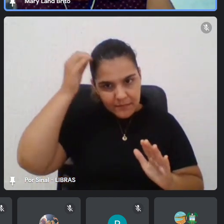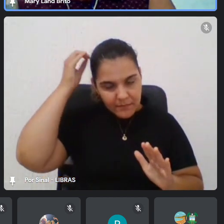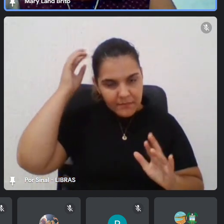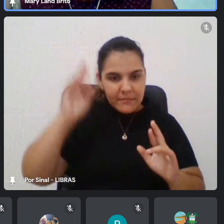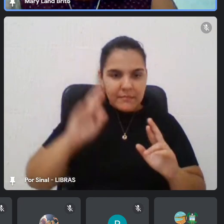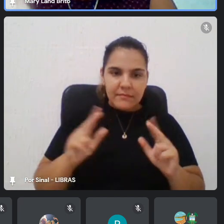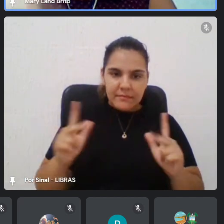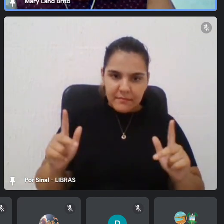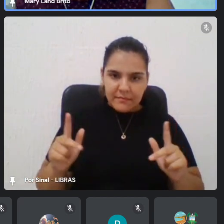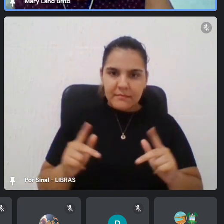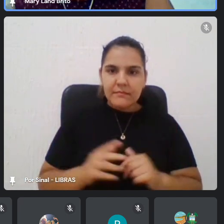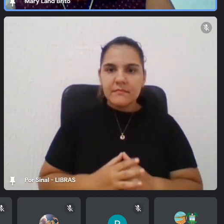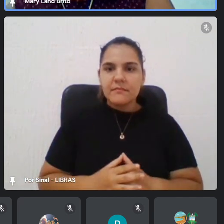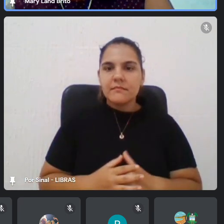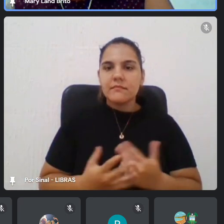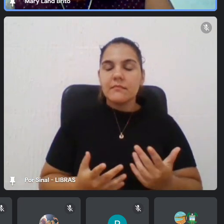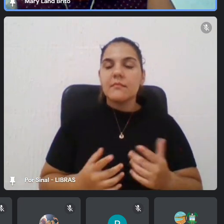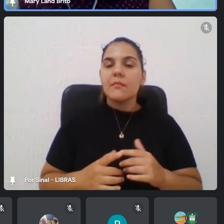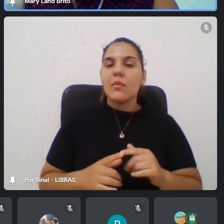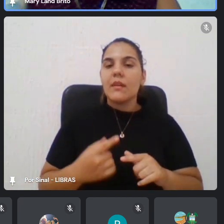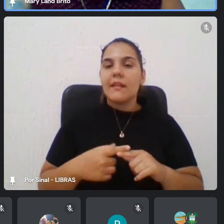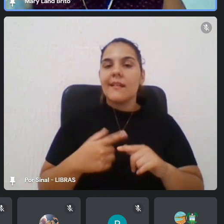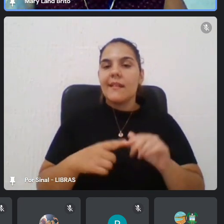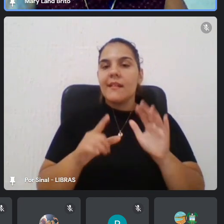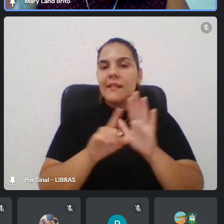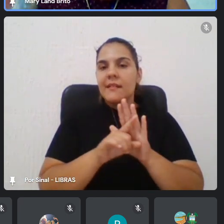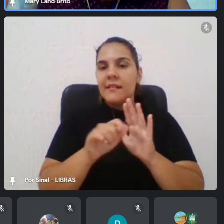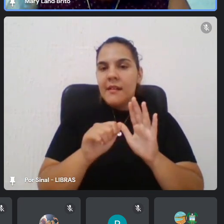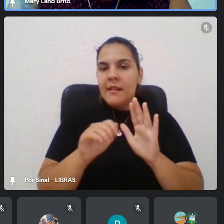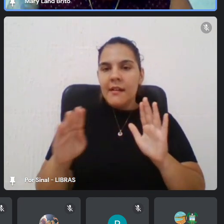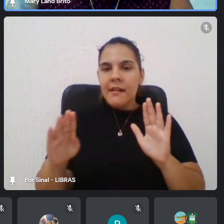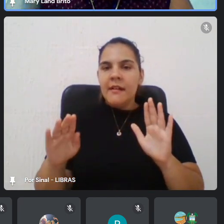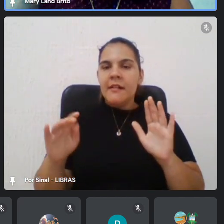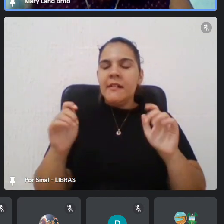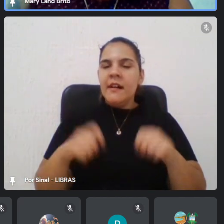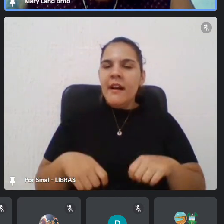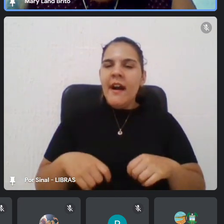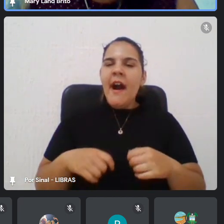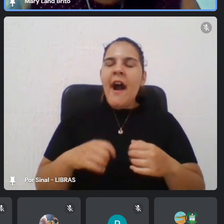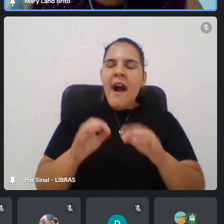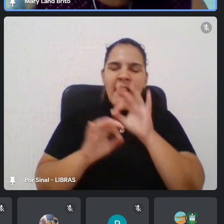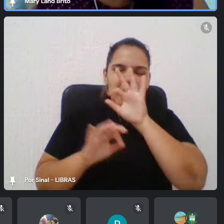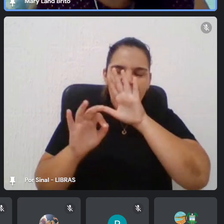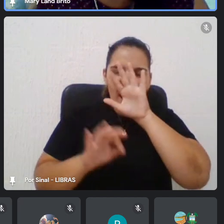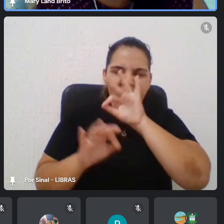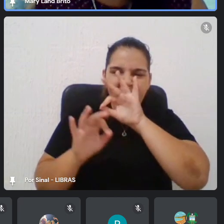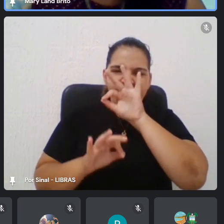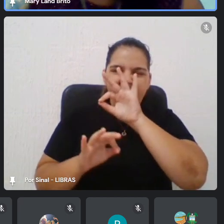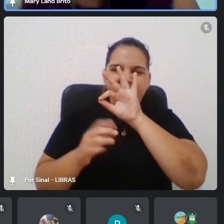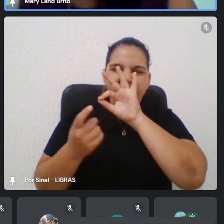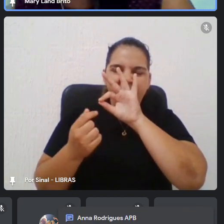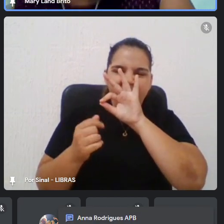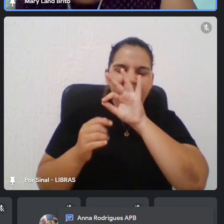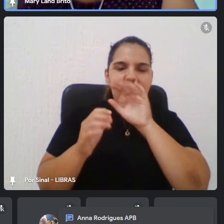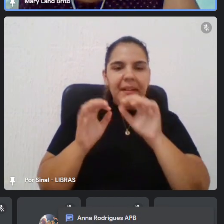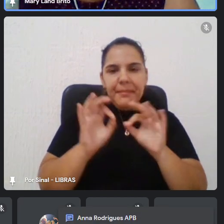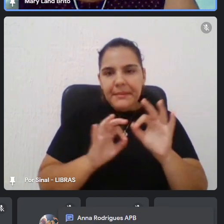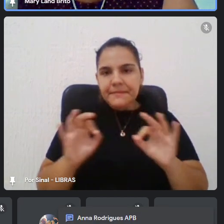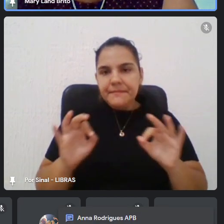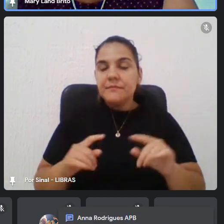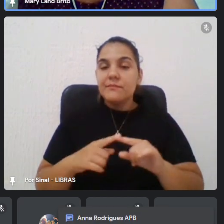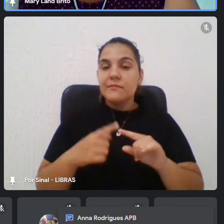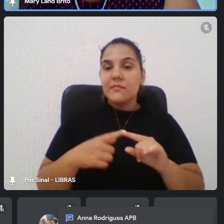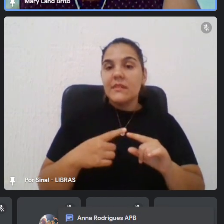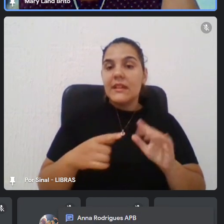detalhes mais segmentados, que sobrassem dinheiro, juntavam tudo, faziam outra de tal. A Paula Gustavo não vai dar tempo disso, é uma loucura o que a gente está